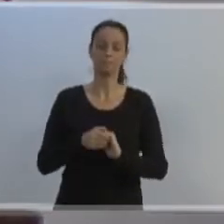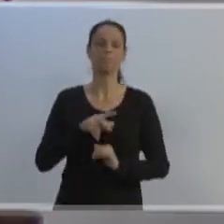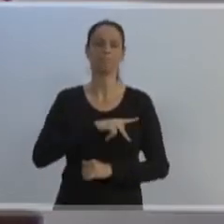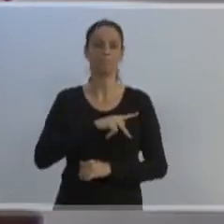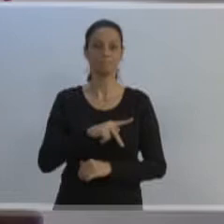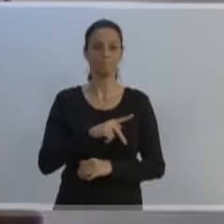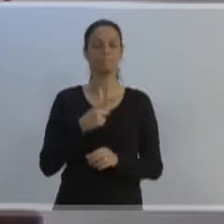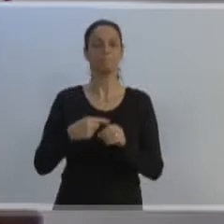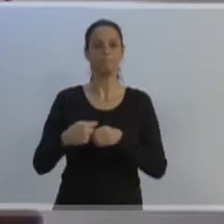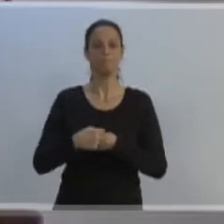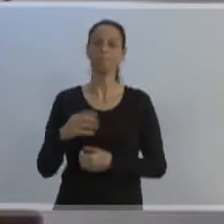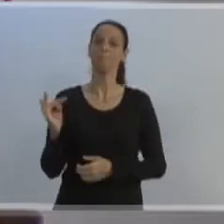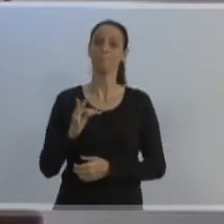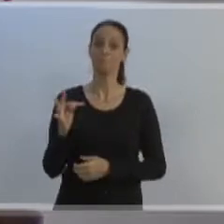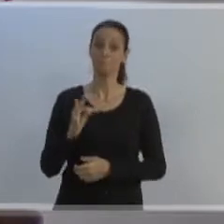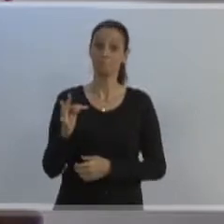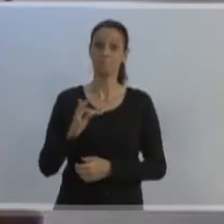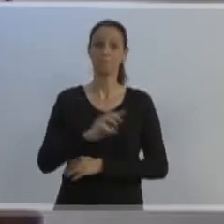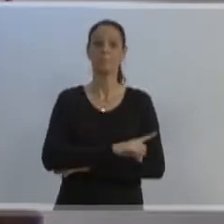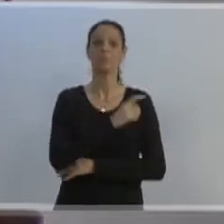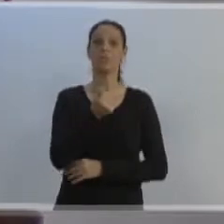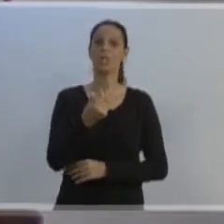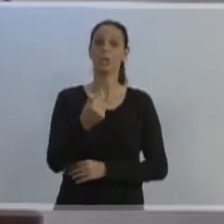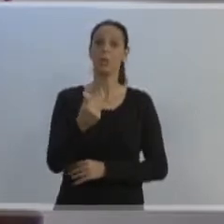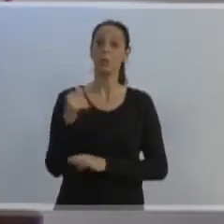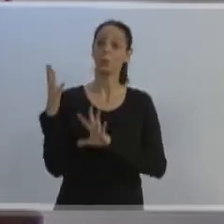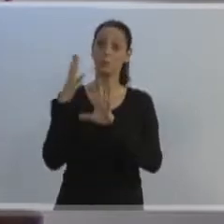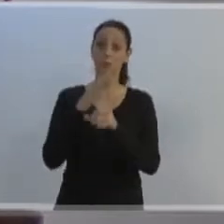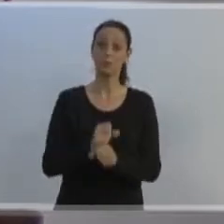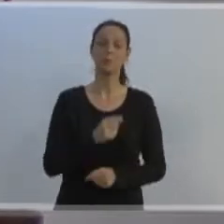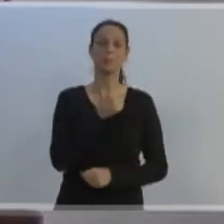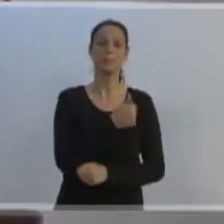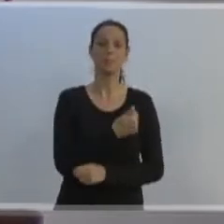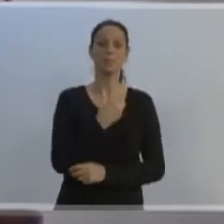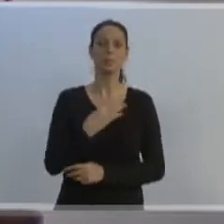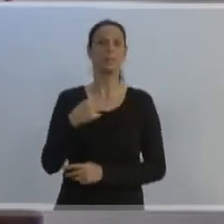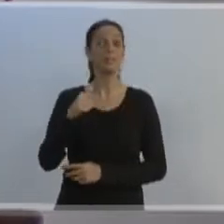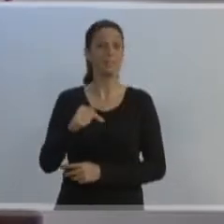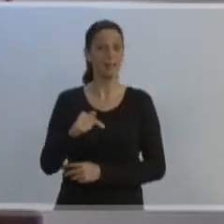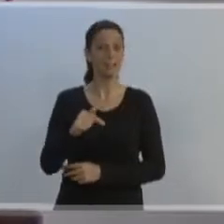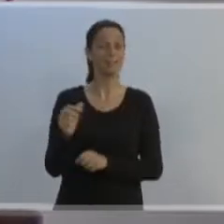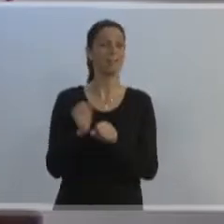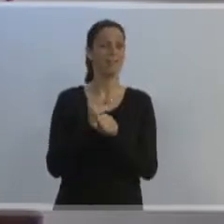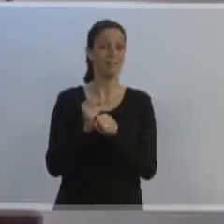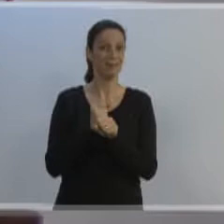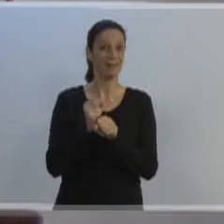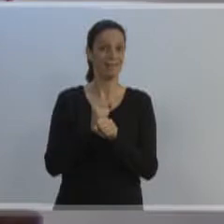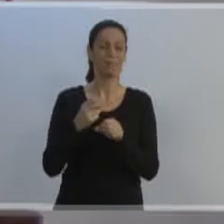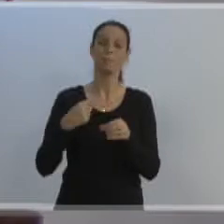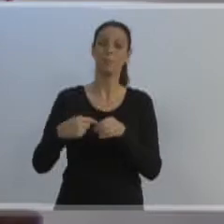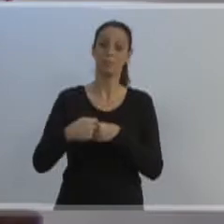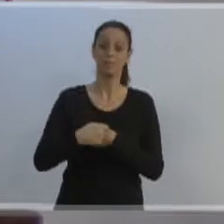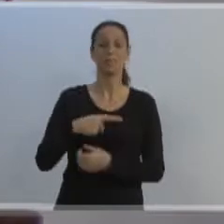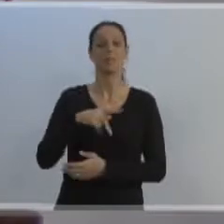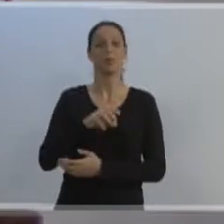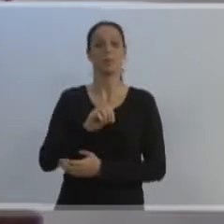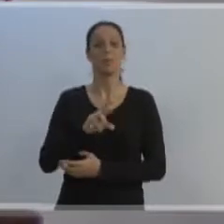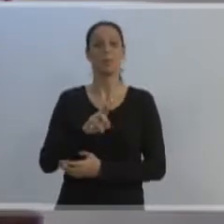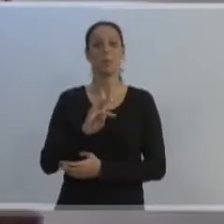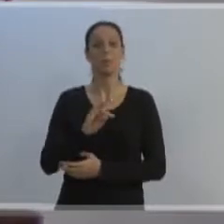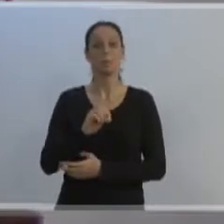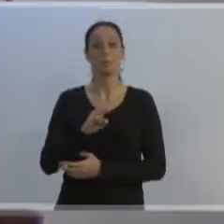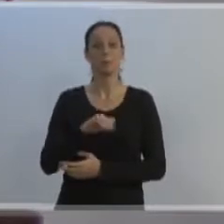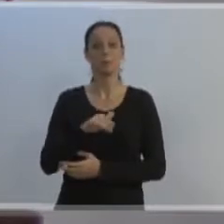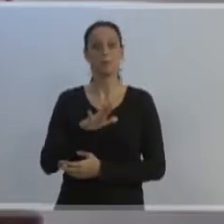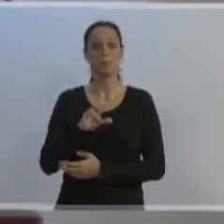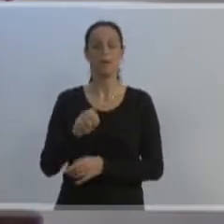cidade de timbó ea 12 completa 147 anos a cidade de porto belo que também está de aniversário de doze